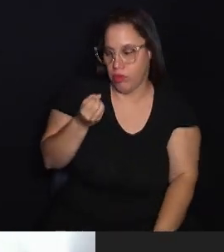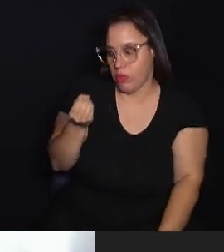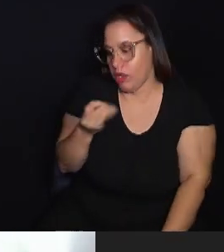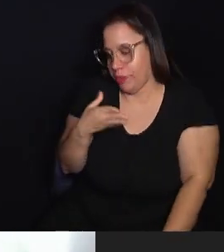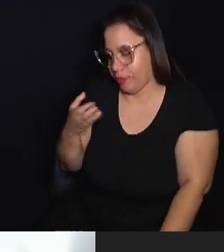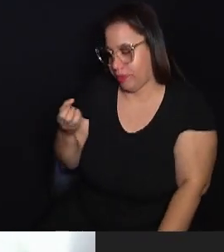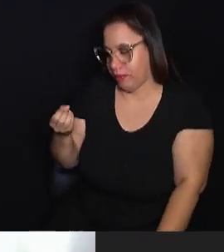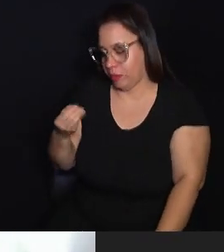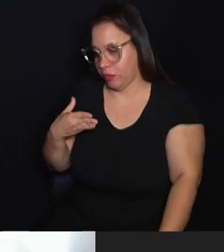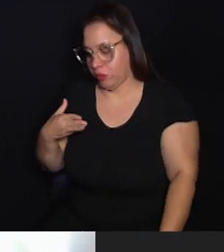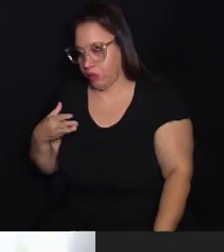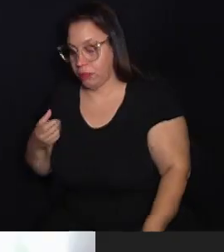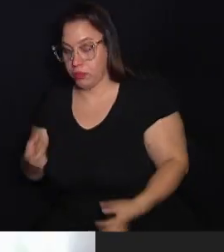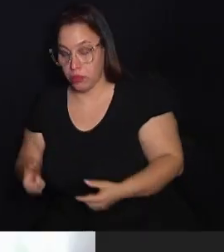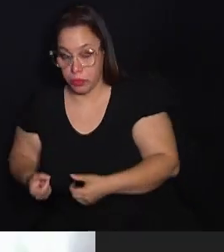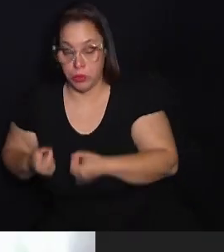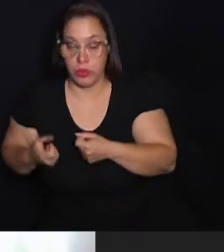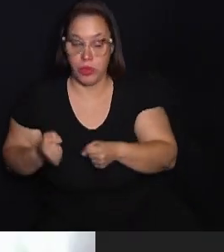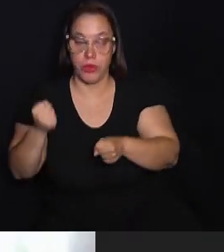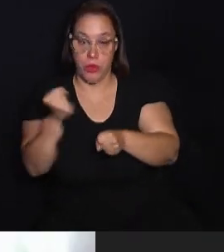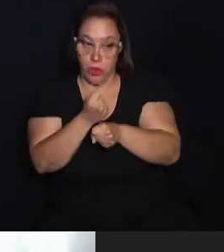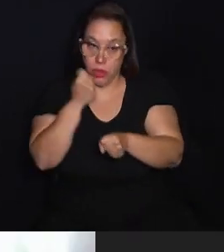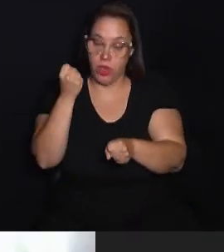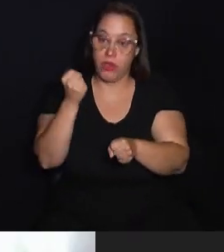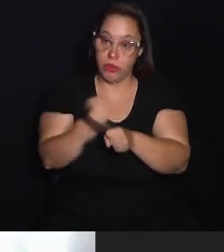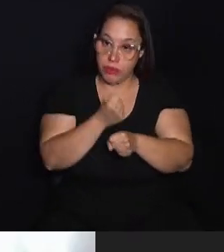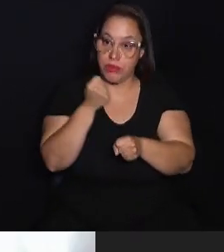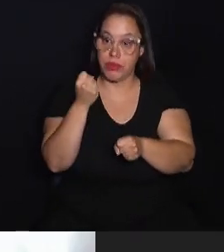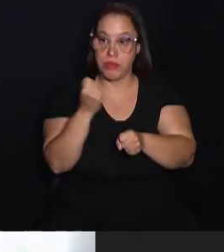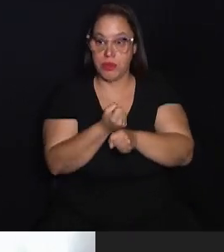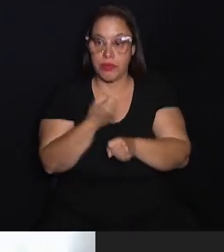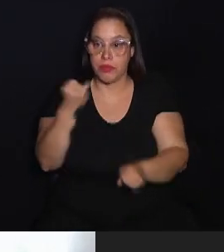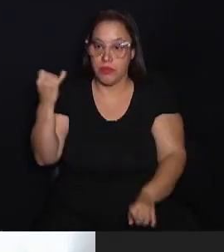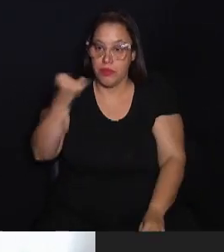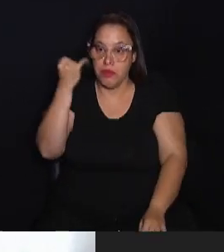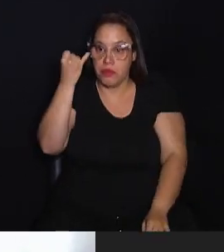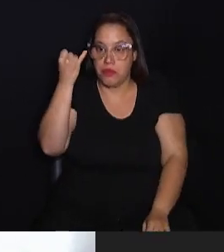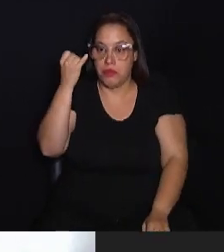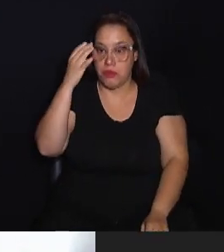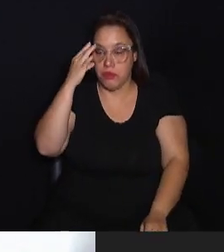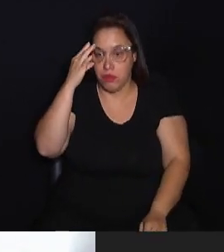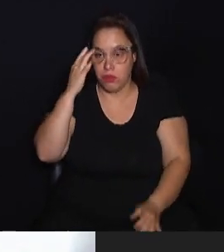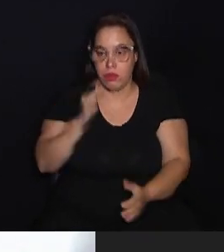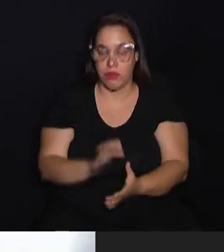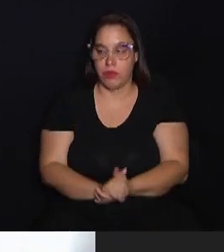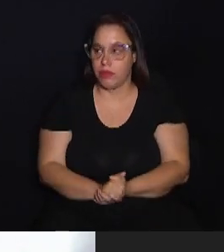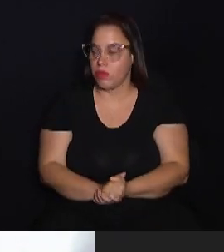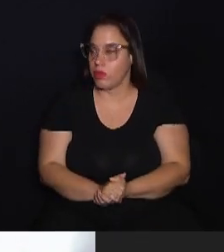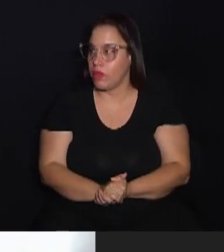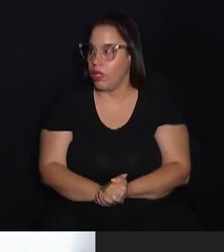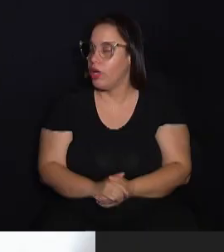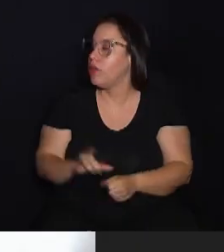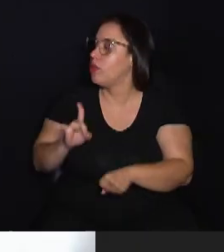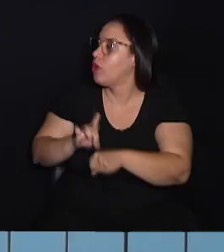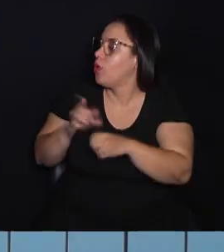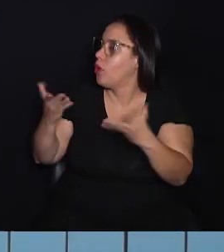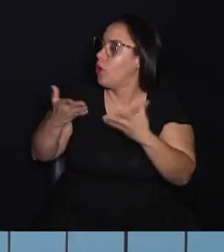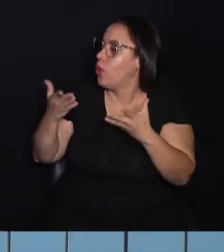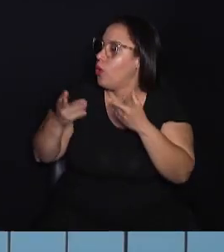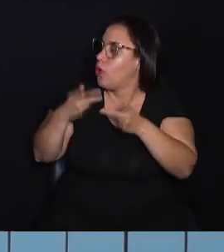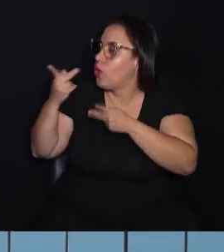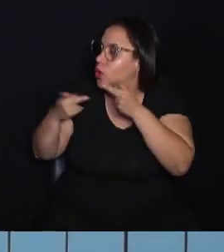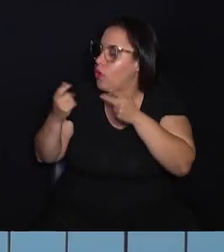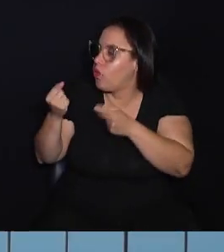de câncer de mama todo ano, é um contingente importante de pessoas. Doutor, agora para a gente falar